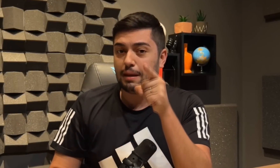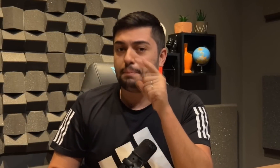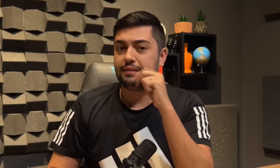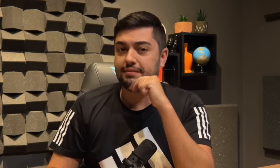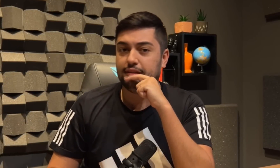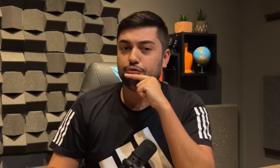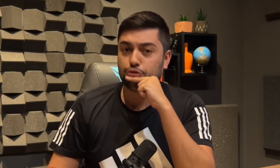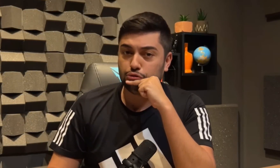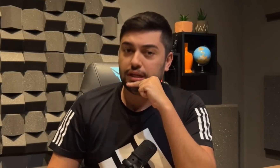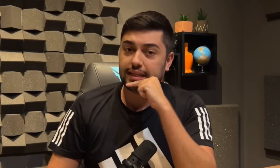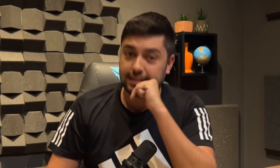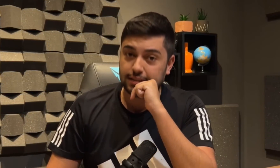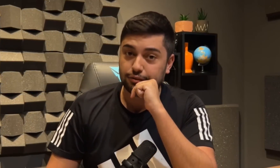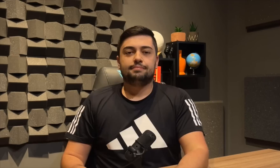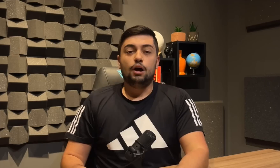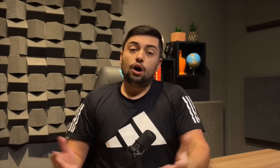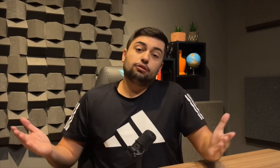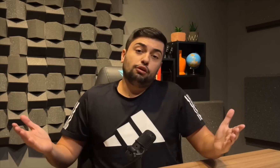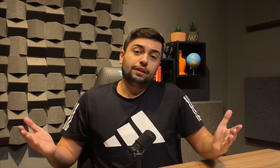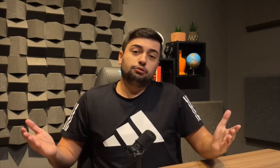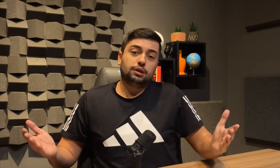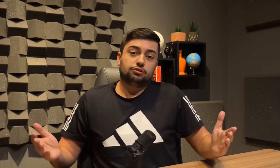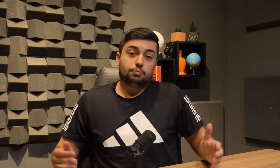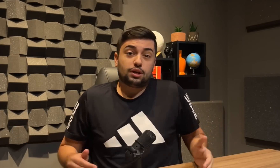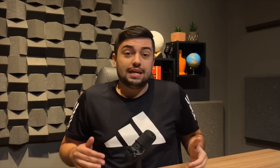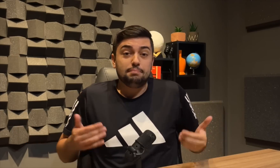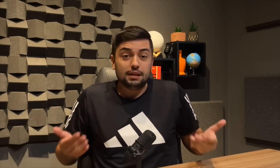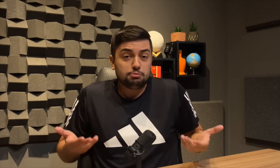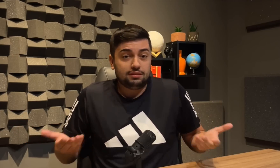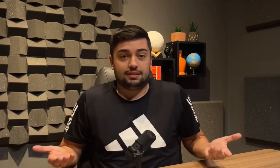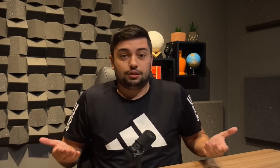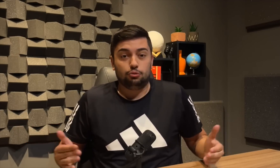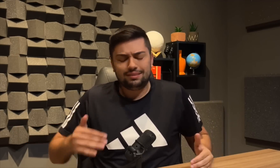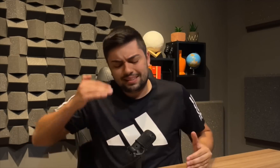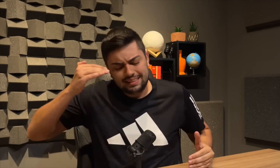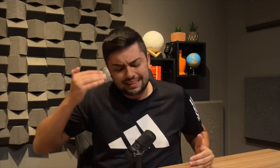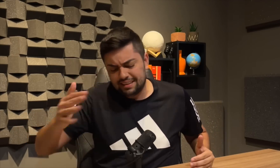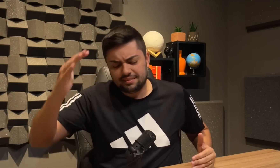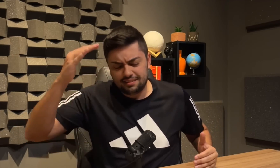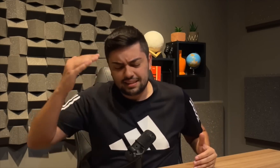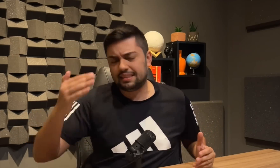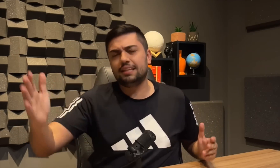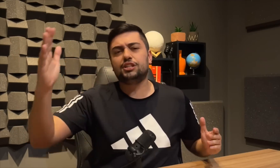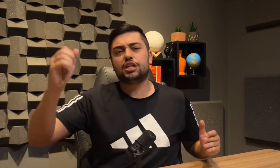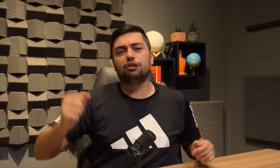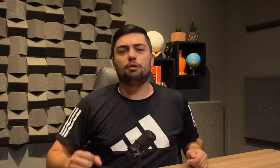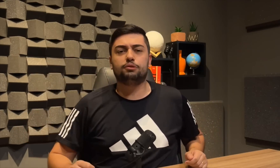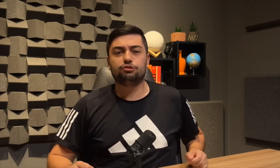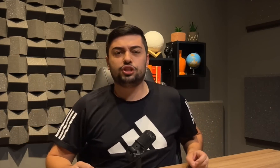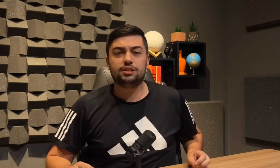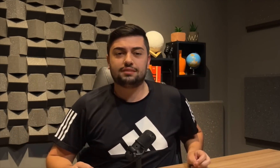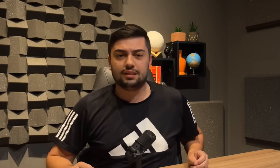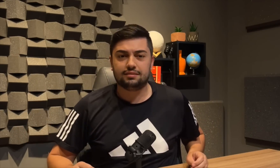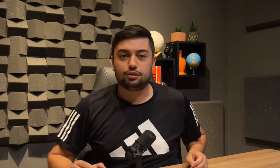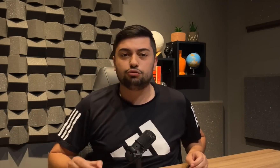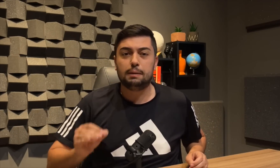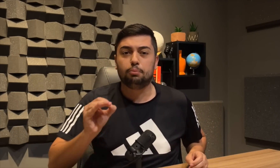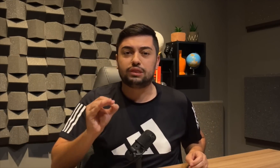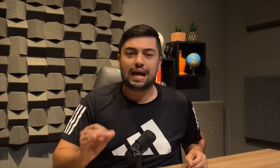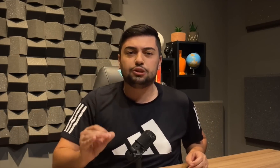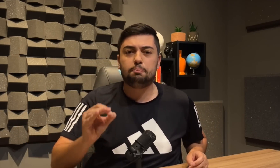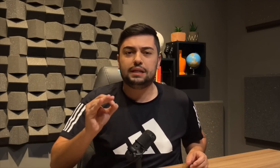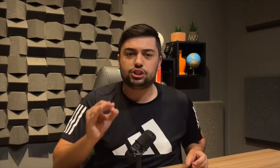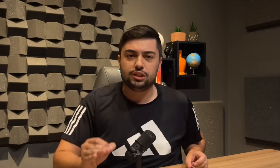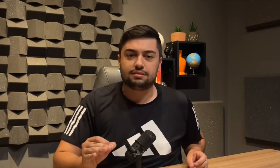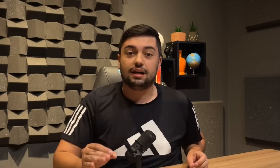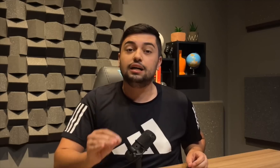que está passando tudo aquilo Olha eu estou falando isso porque mesmo estando a centenas e centenas de quilômetros de distância do